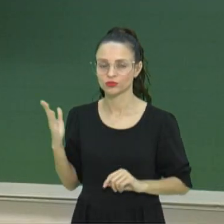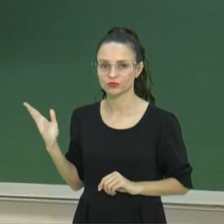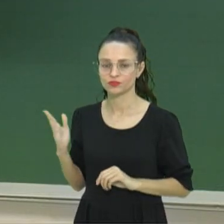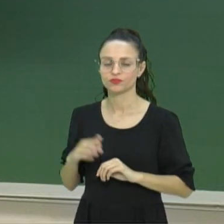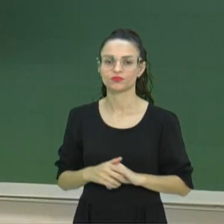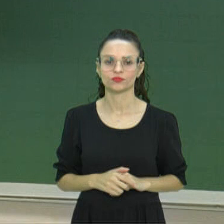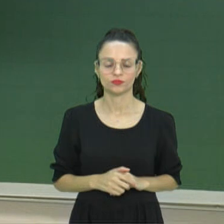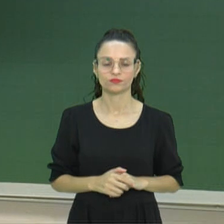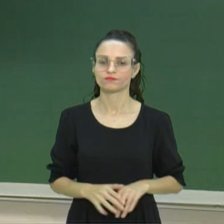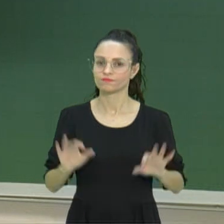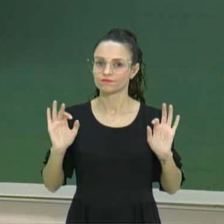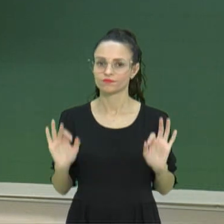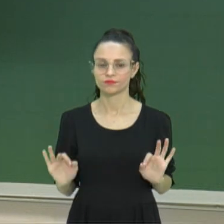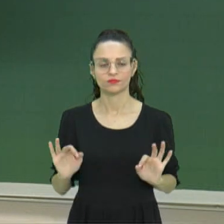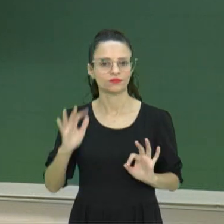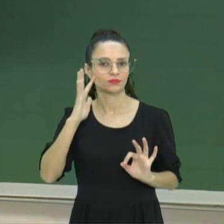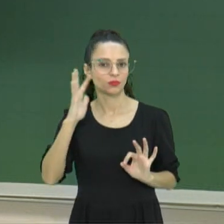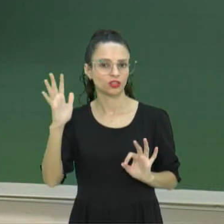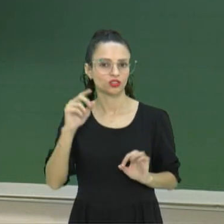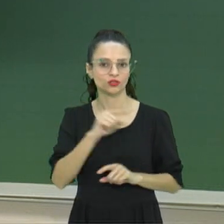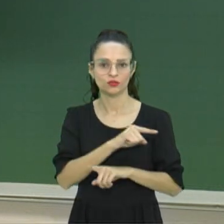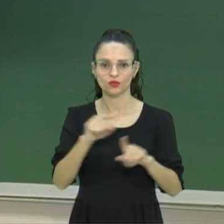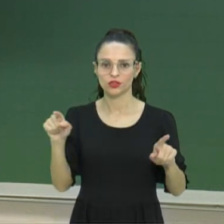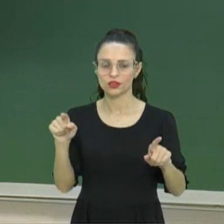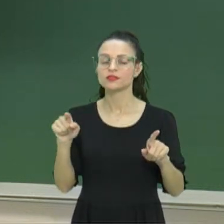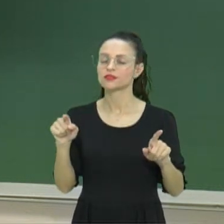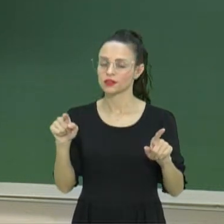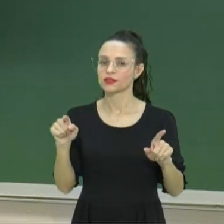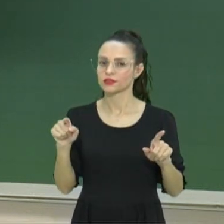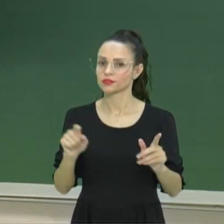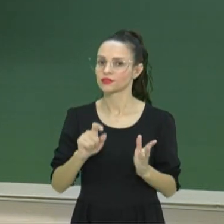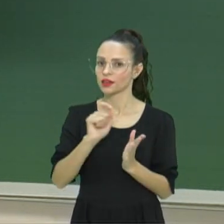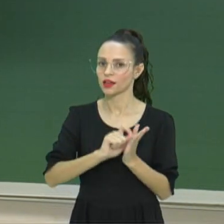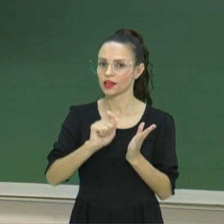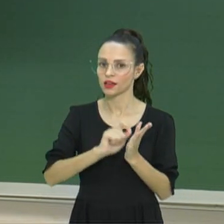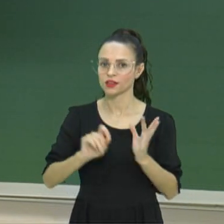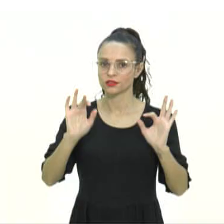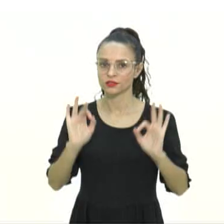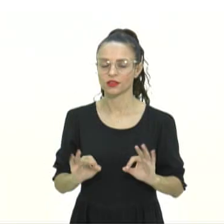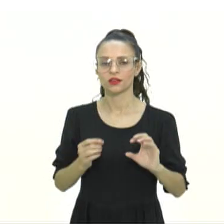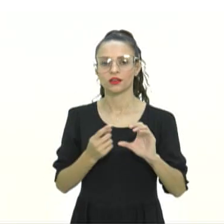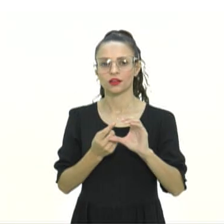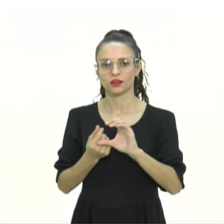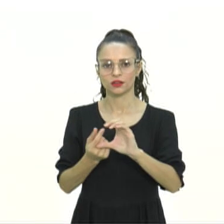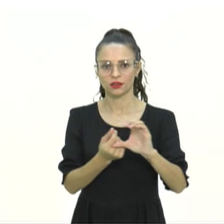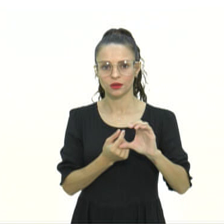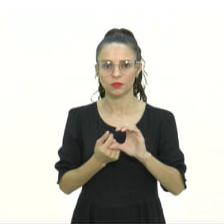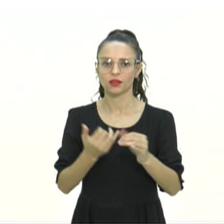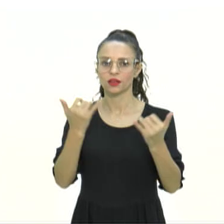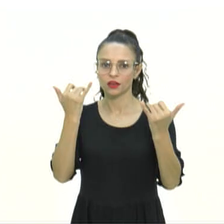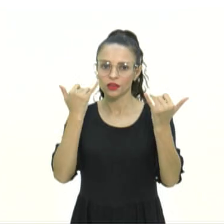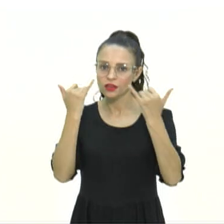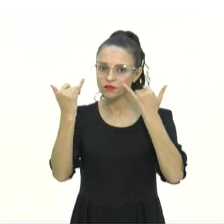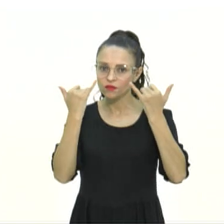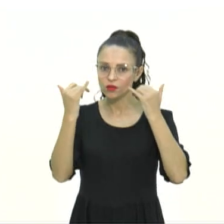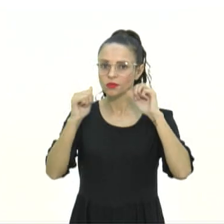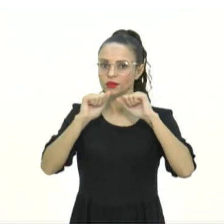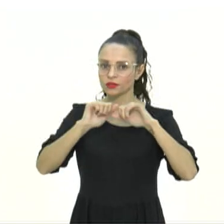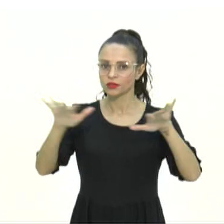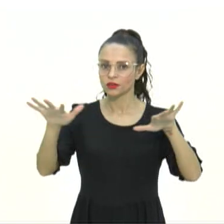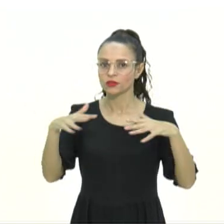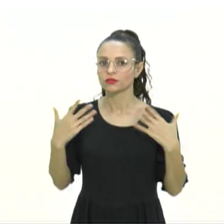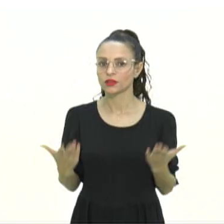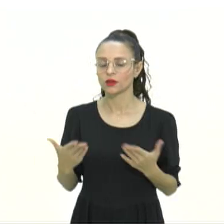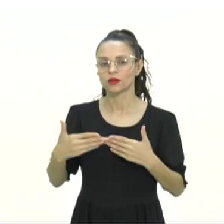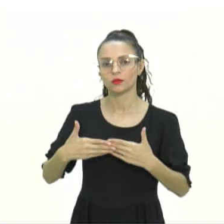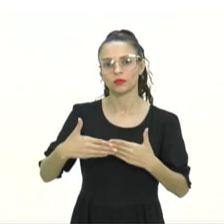Bom, sem dúvida, eu imagino que você tem anotado então o capitalismo informacional. Afinal, é